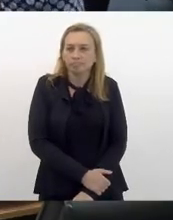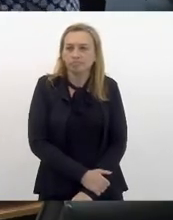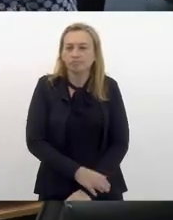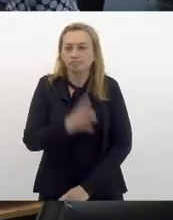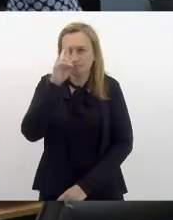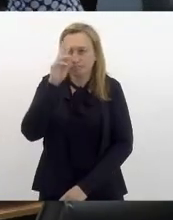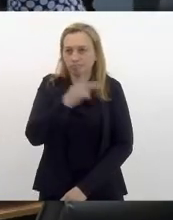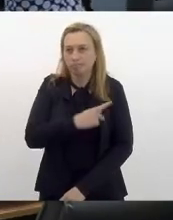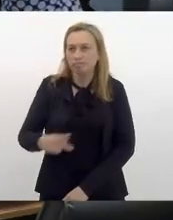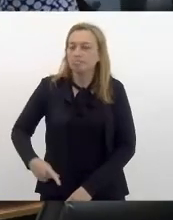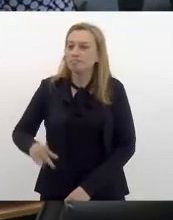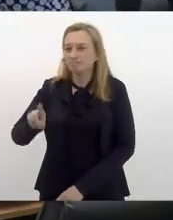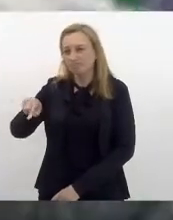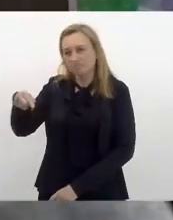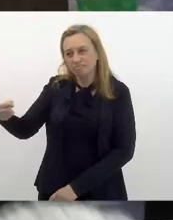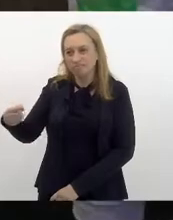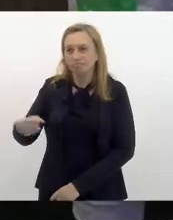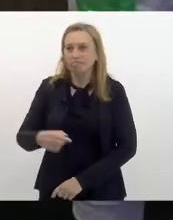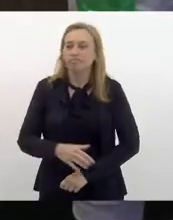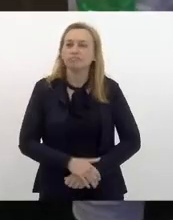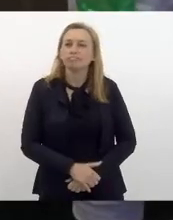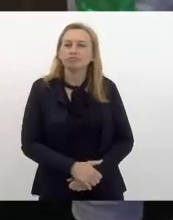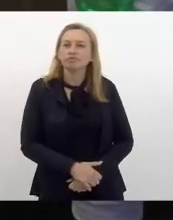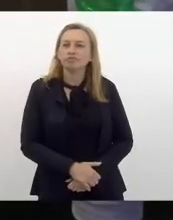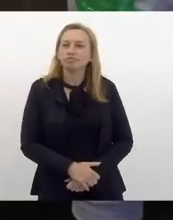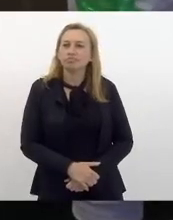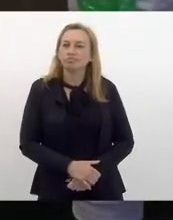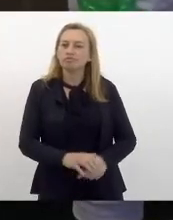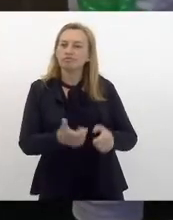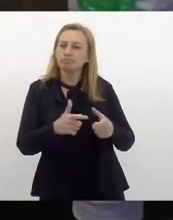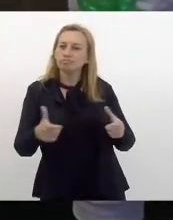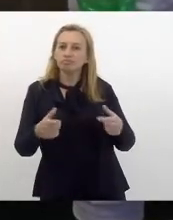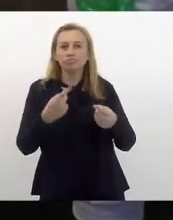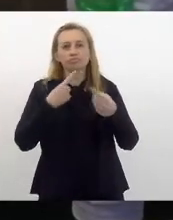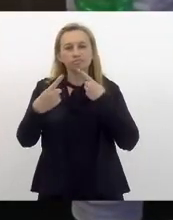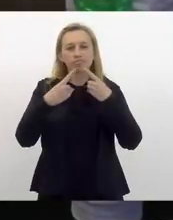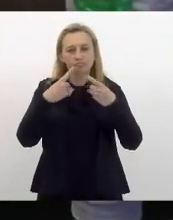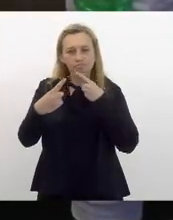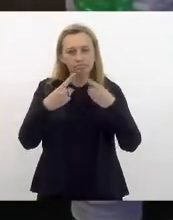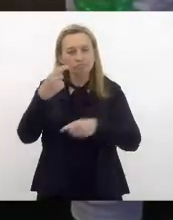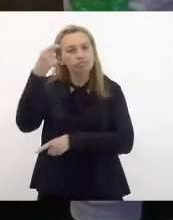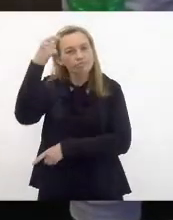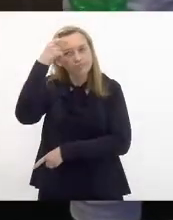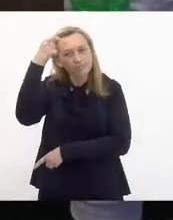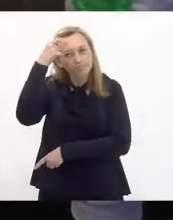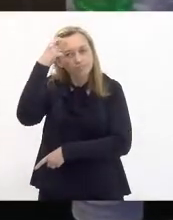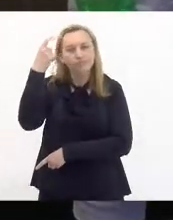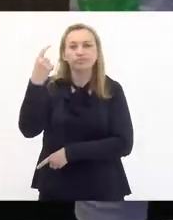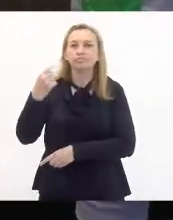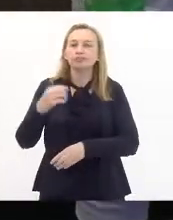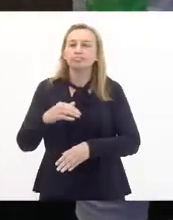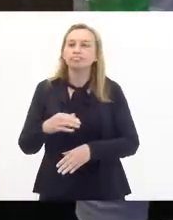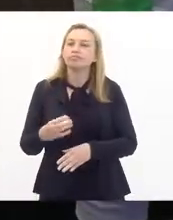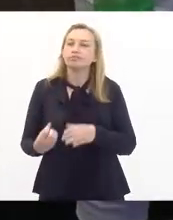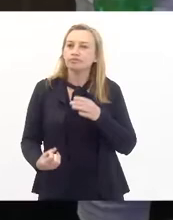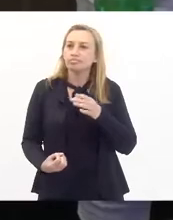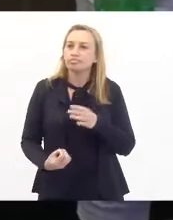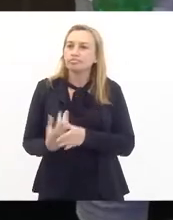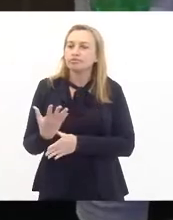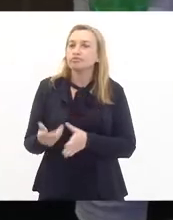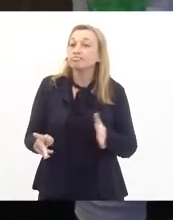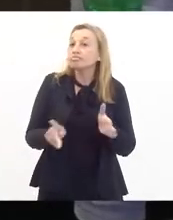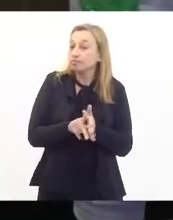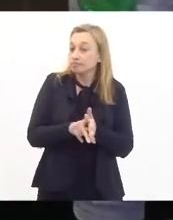presidente depois de um é um amplo diálogo de consenso com os autores